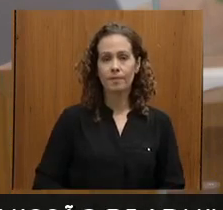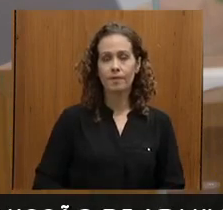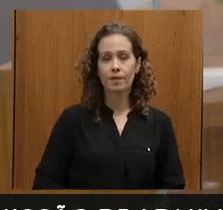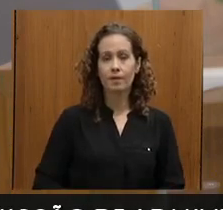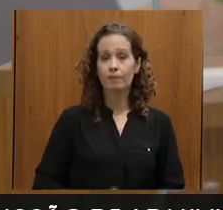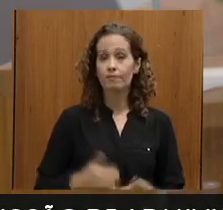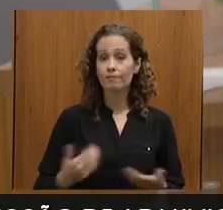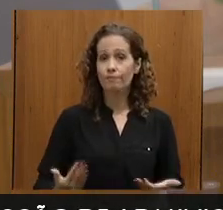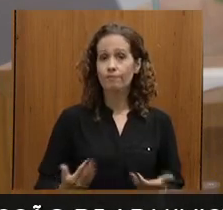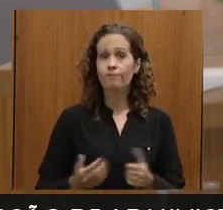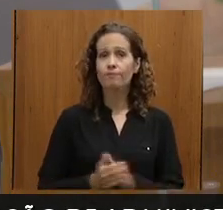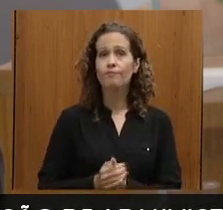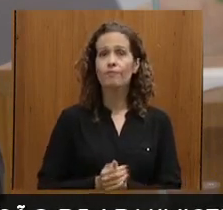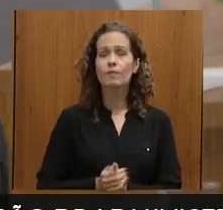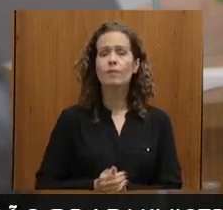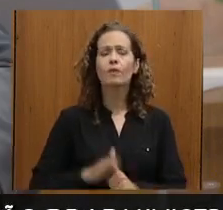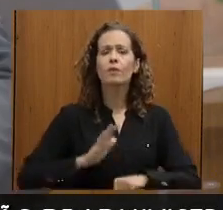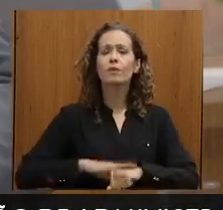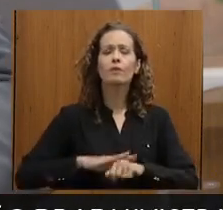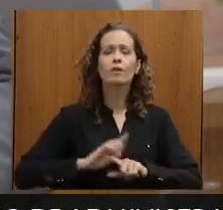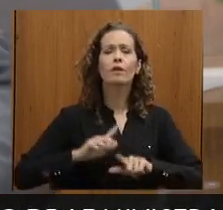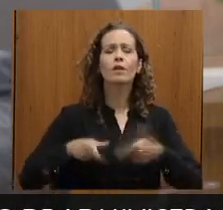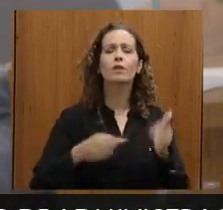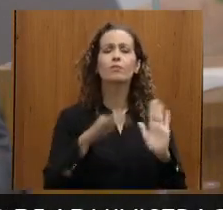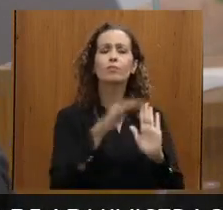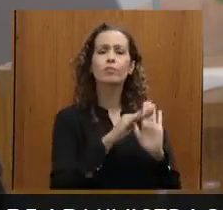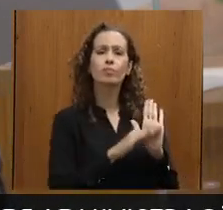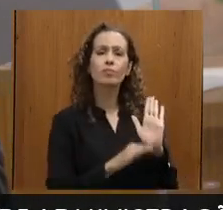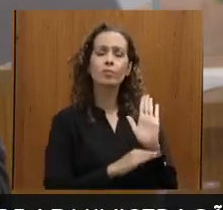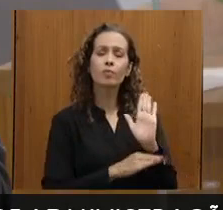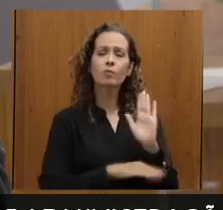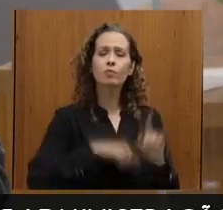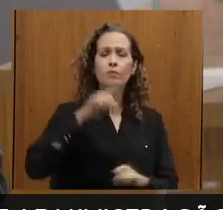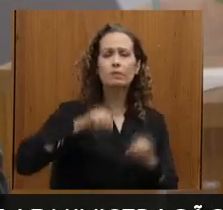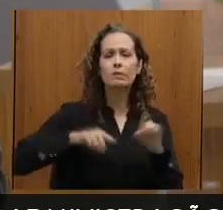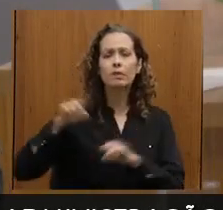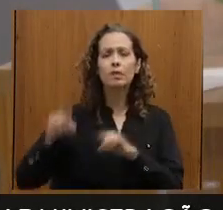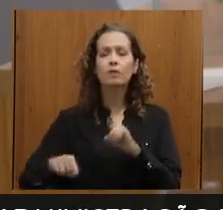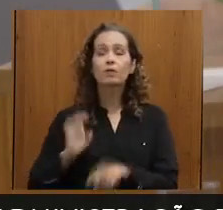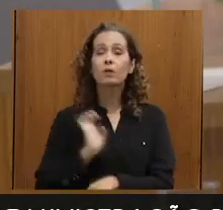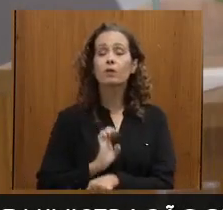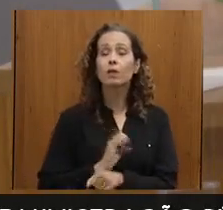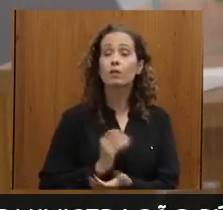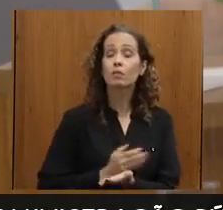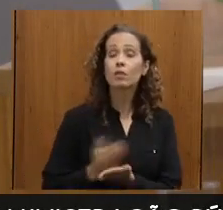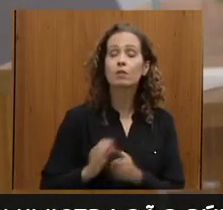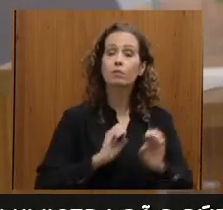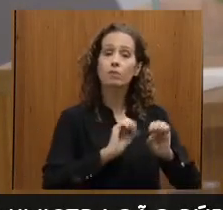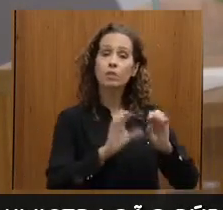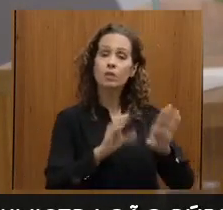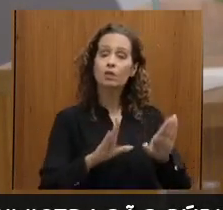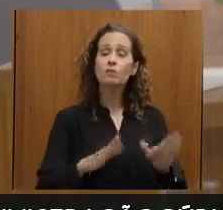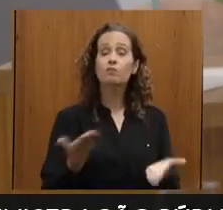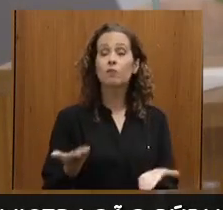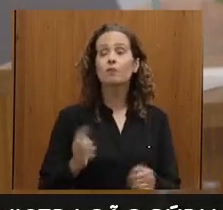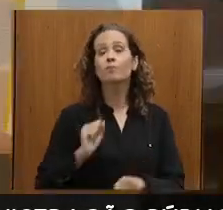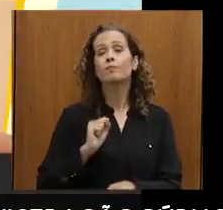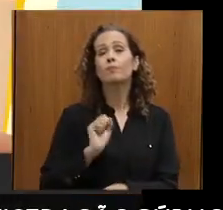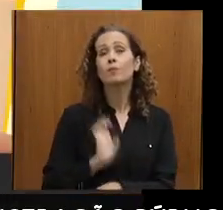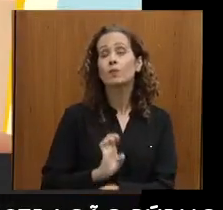Passando um pouco pelas realizações e índices do Estado, começando pela educação, Minas Gerais, hoje,